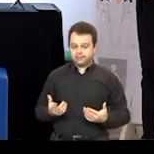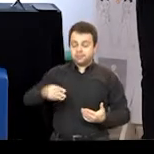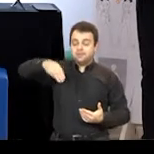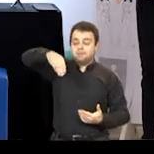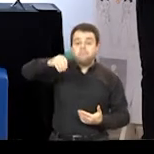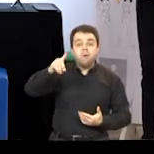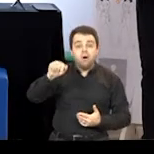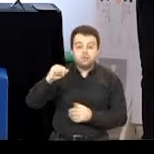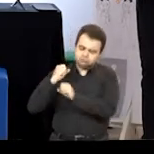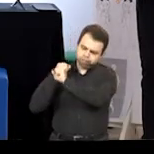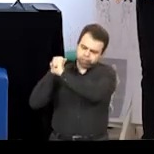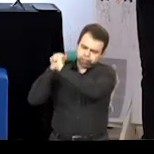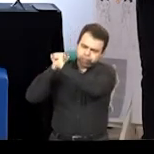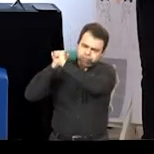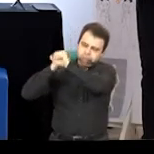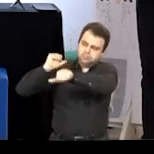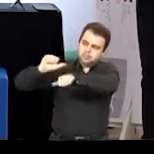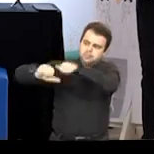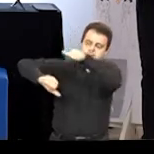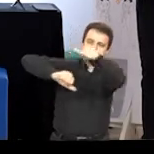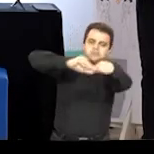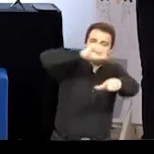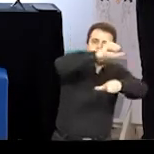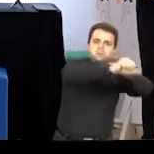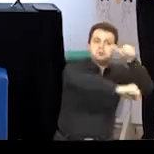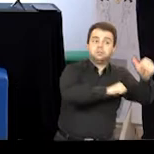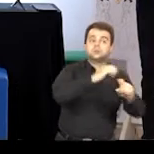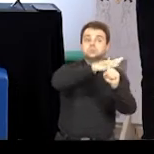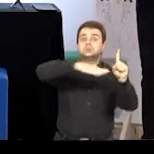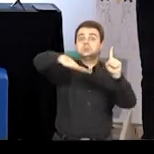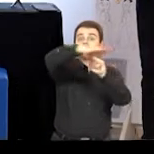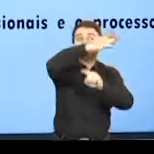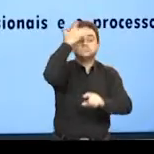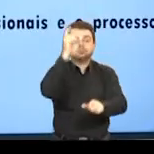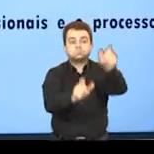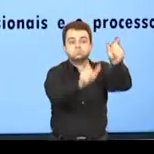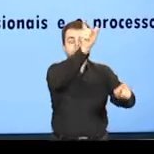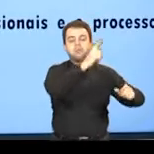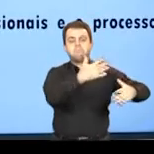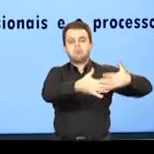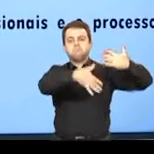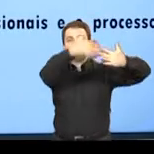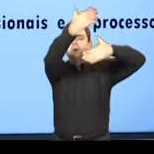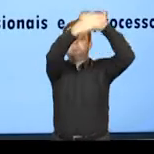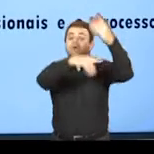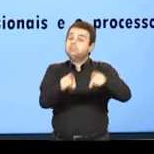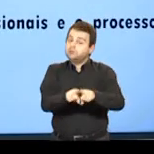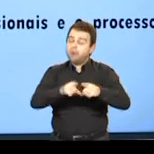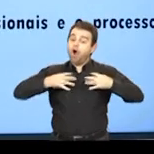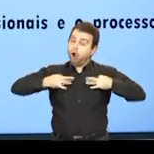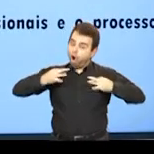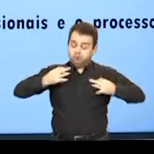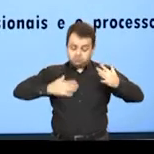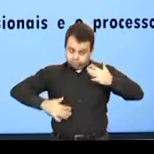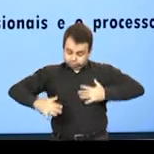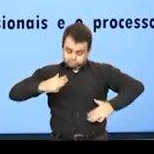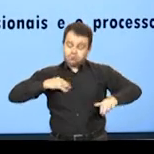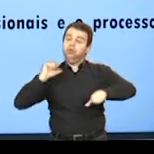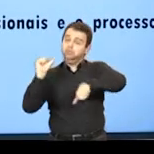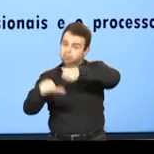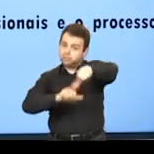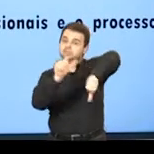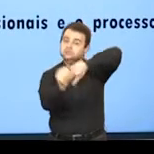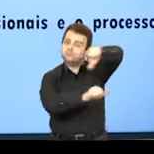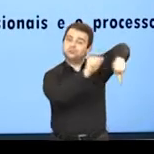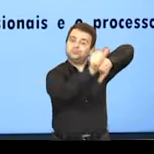moda ao longo dos séculos, de como a sociedade vai evoluindo e vai mudando também a sua maneira de vestir.